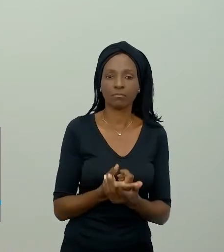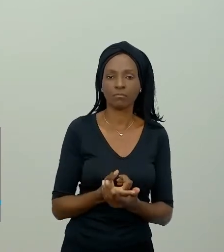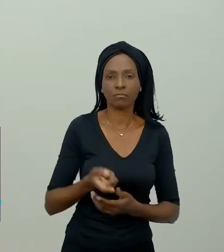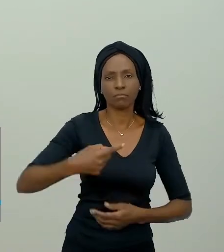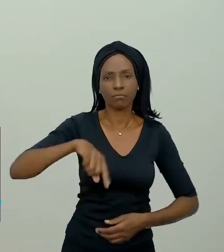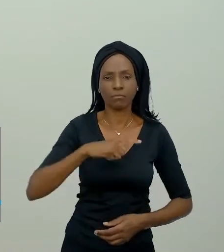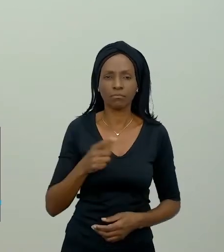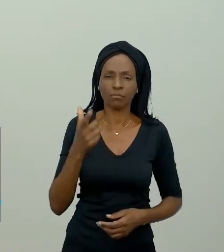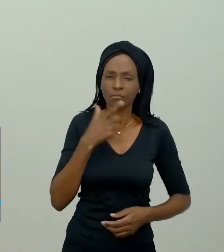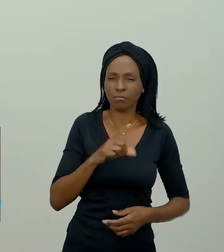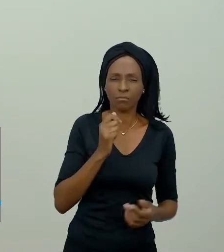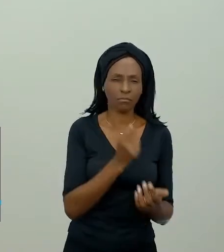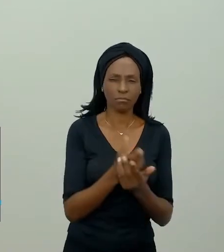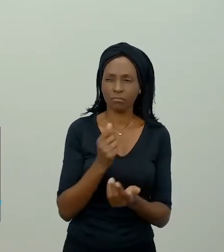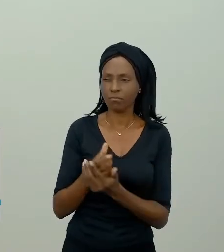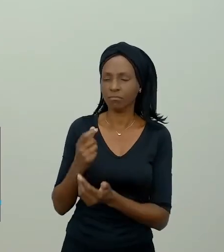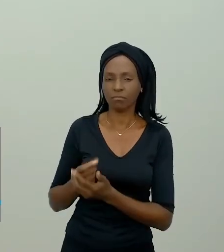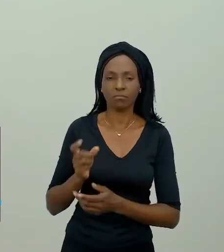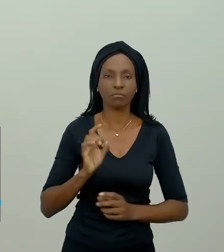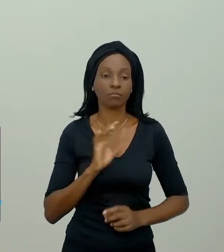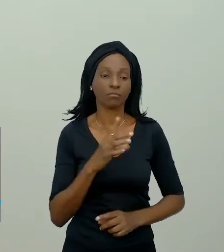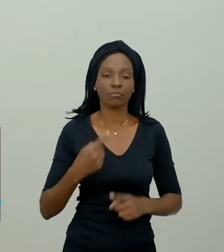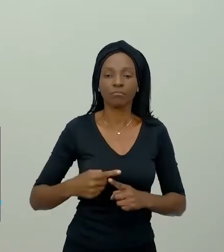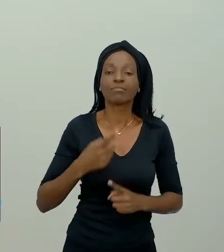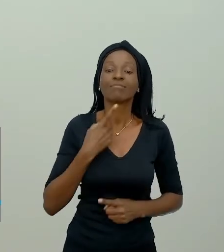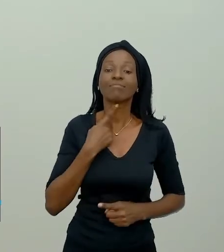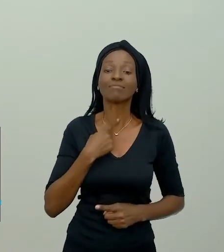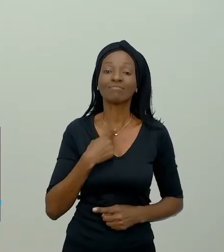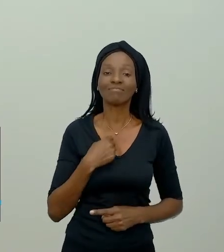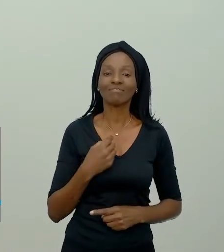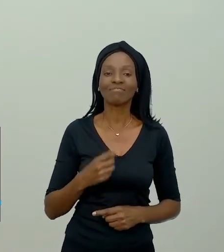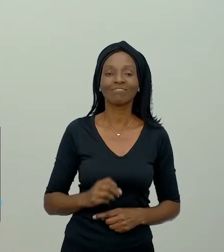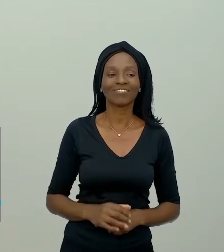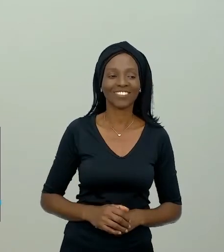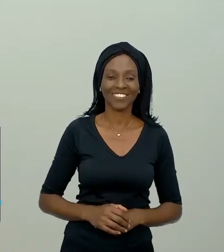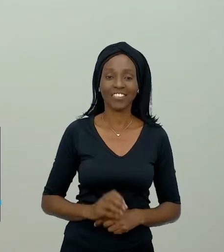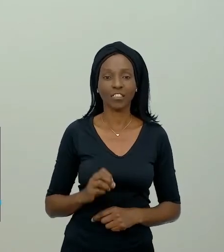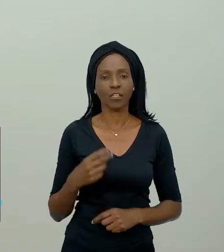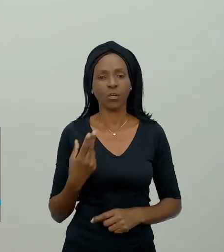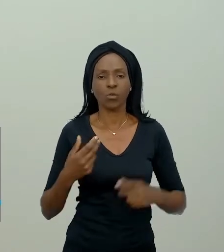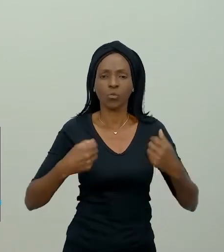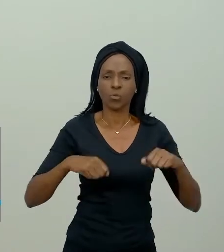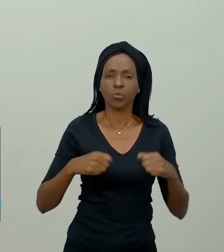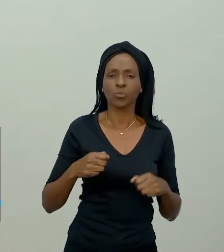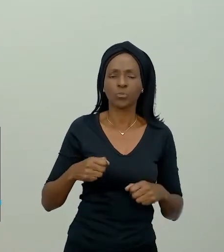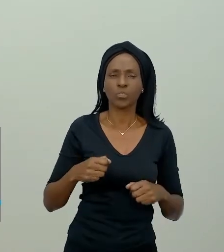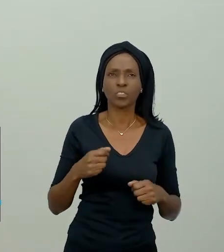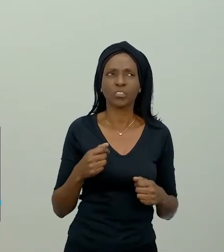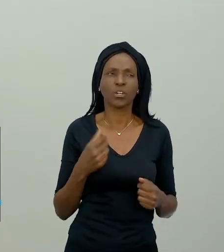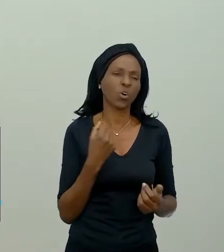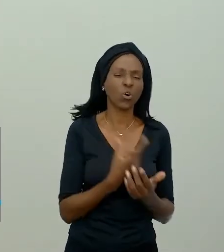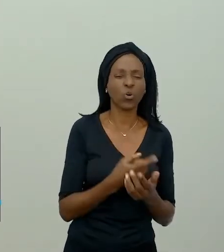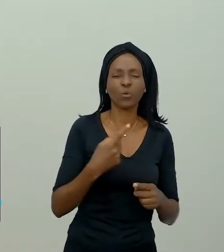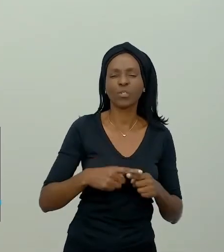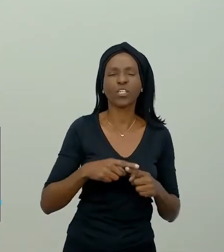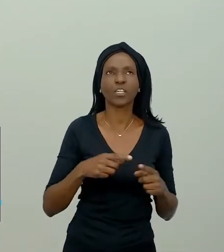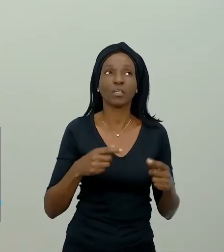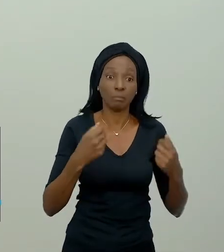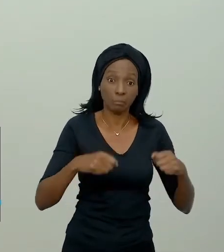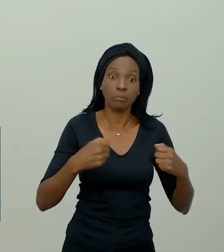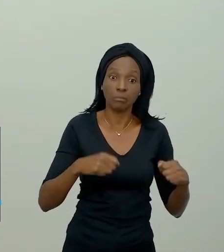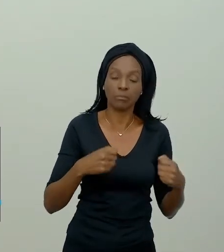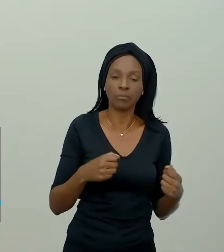gente só consome por desejo ou a gente precisa consumir mais por necessidade? Esses foram